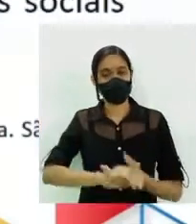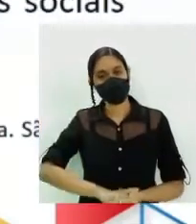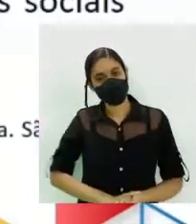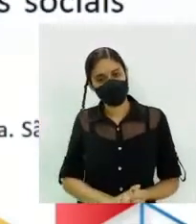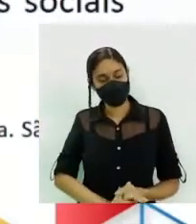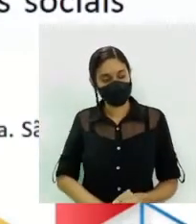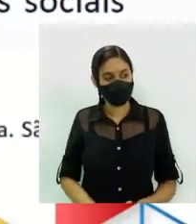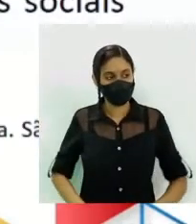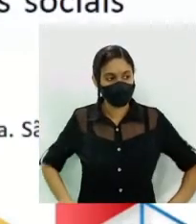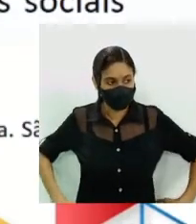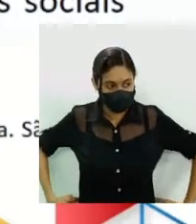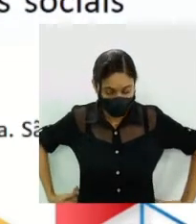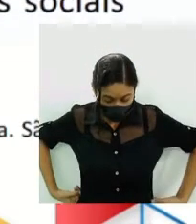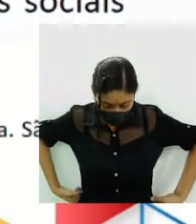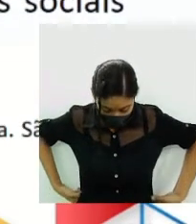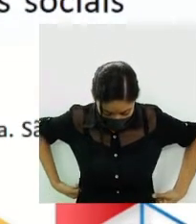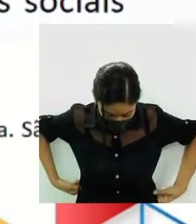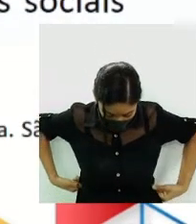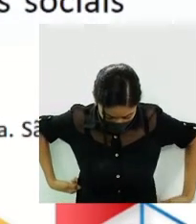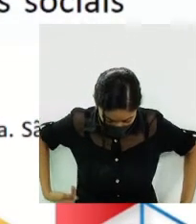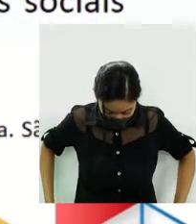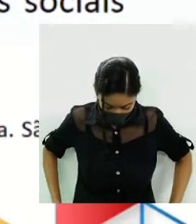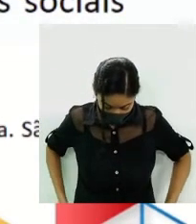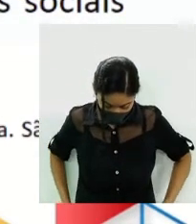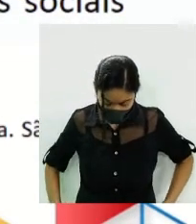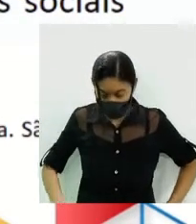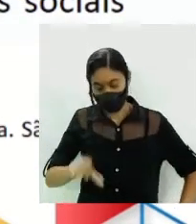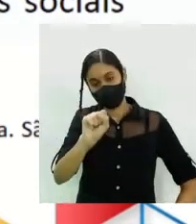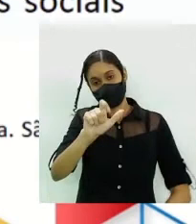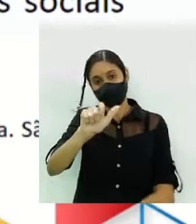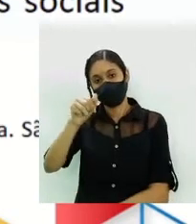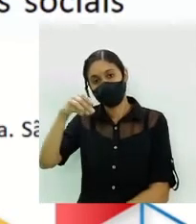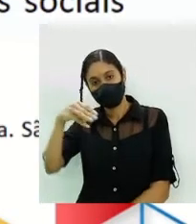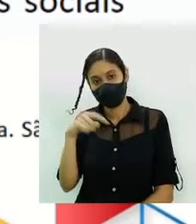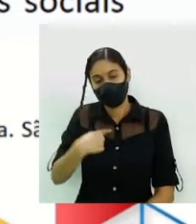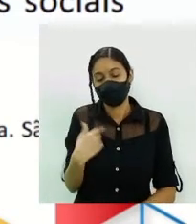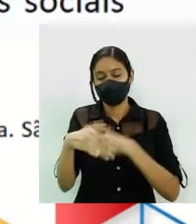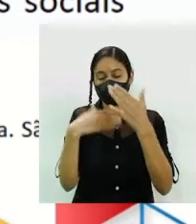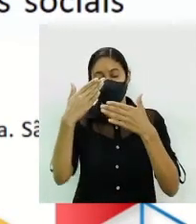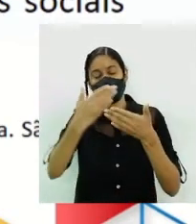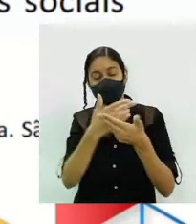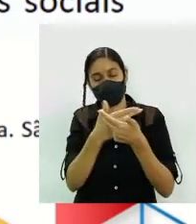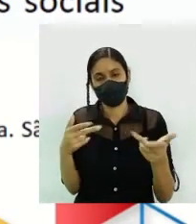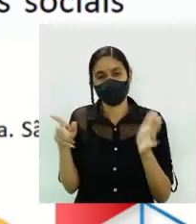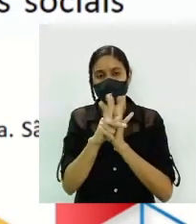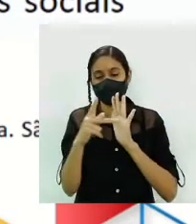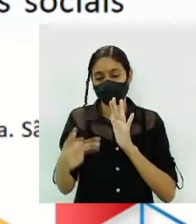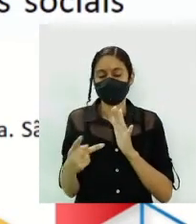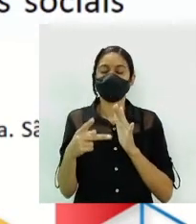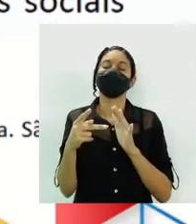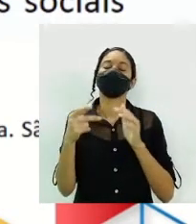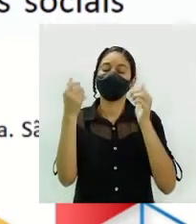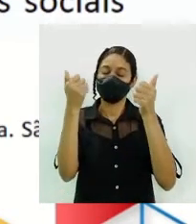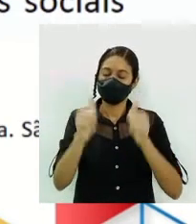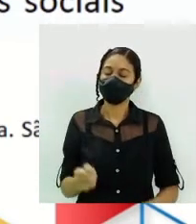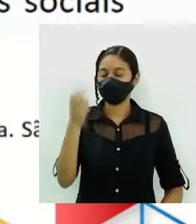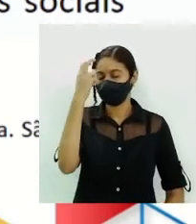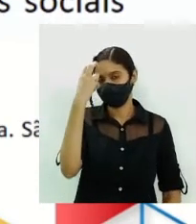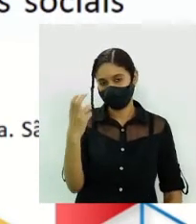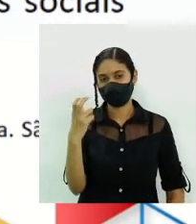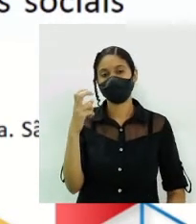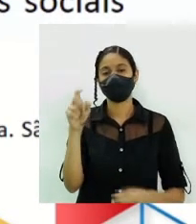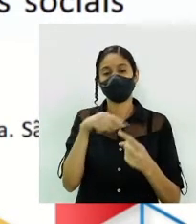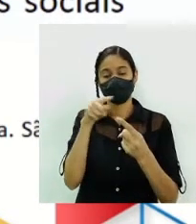vocês. Através do slam, desenvolvemos habilidades ligadas ao campo de atuação artístico-cultural,